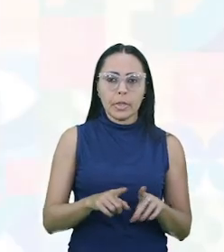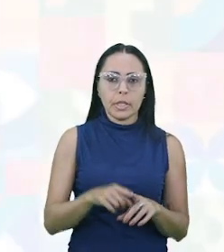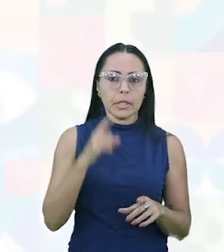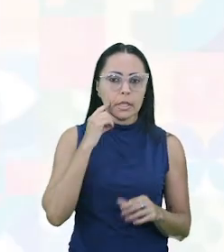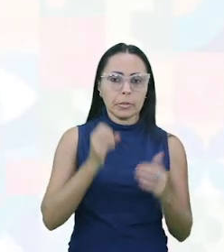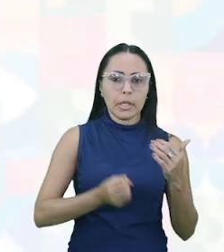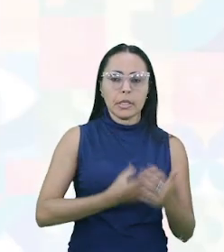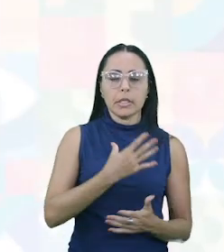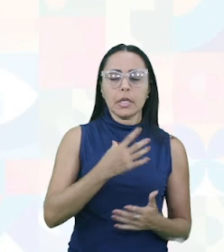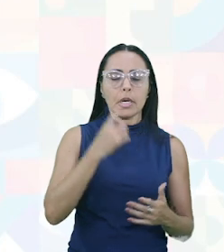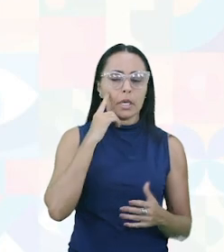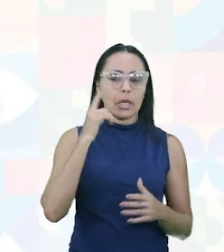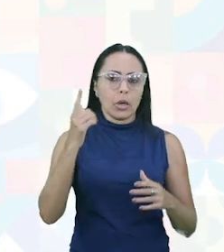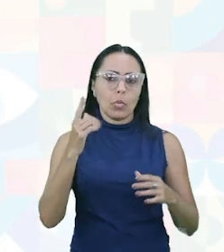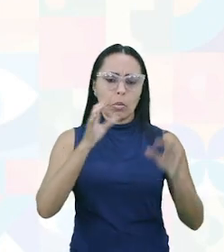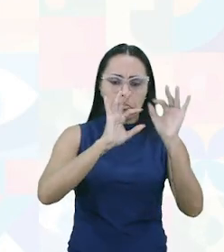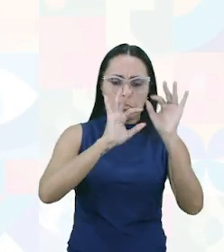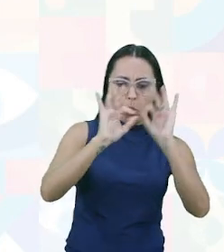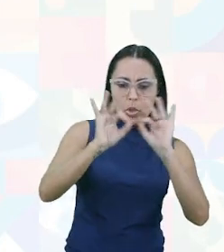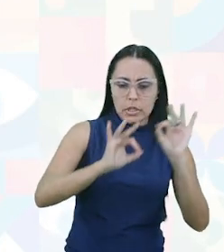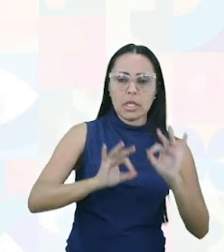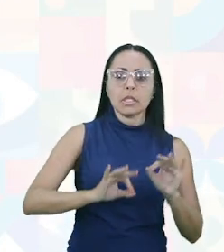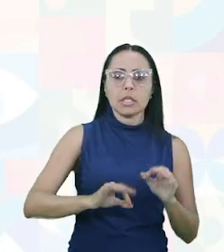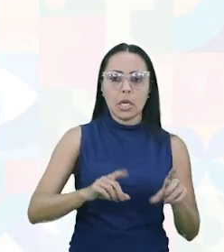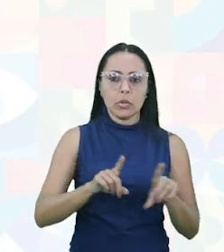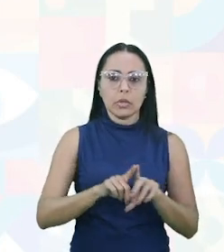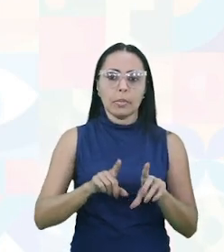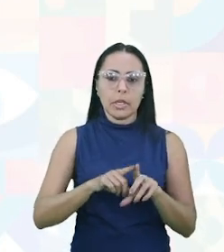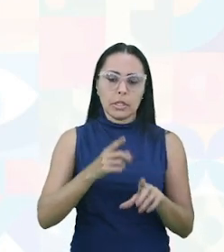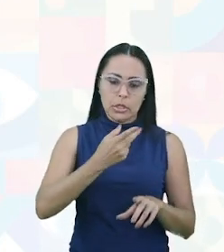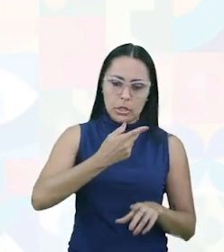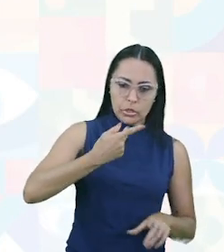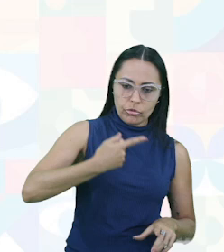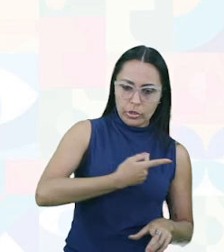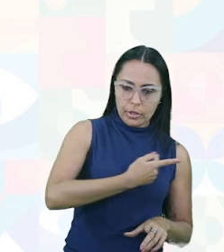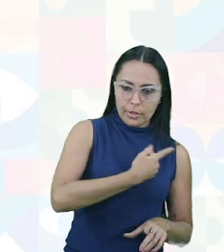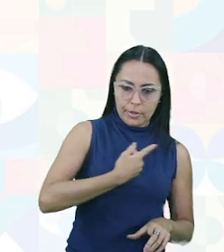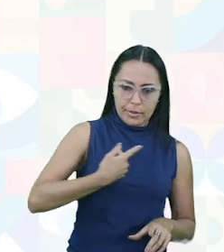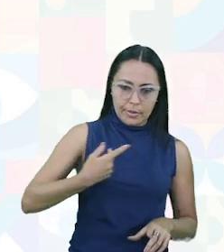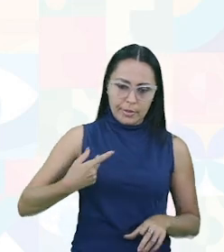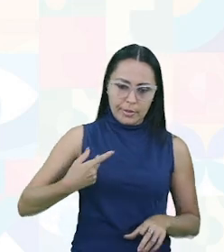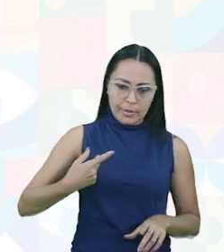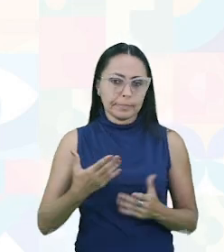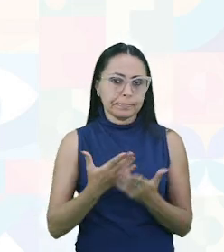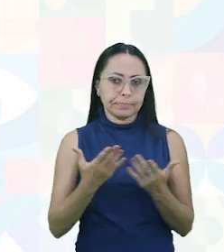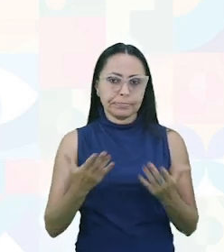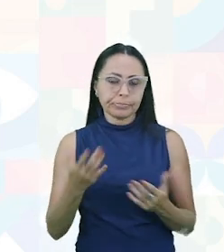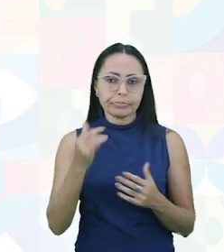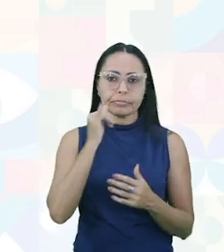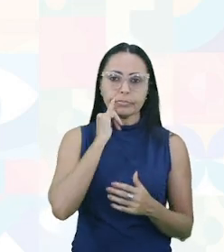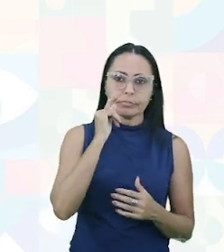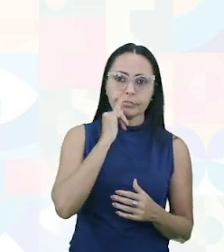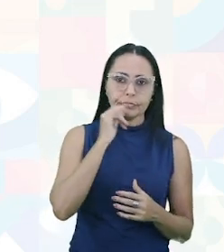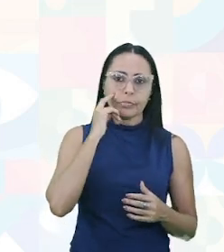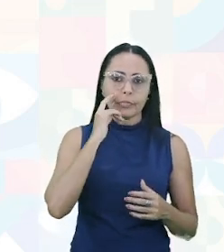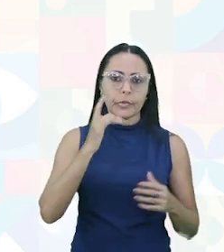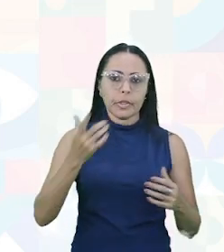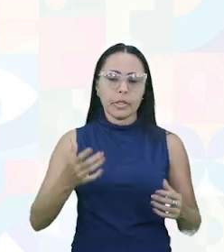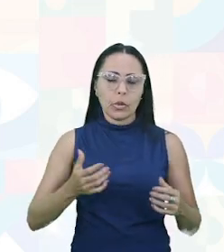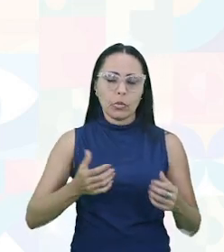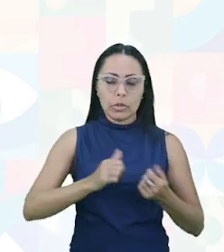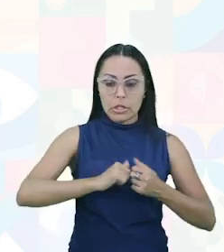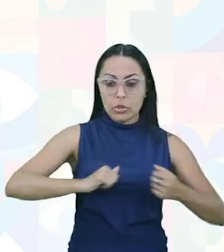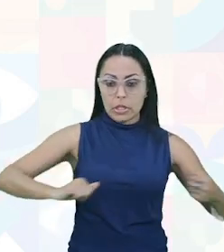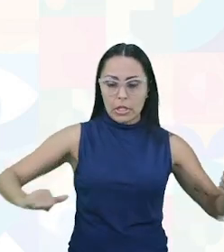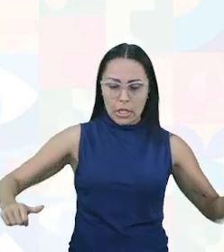né? Dá para fazer Isso. um padrão de estampa e, por exemplo, estampar um tecido gigante, né? Com Exatamente. serigrafia. Essa mesa também